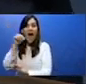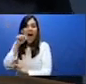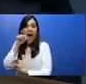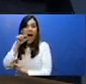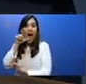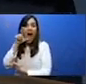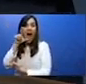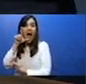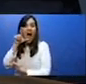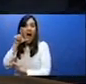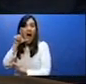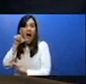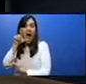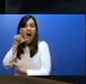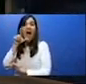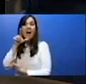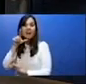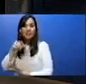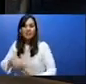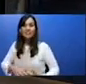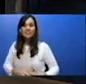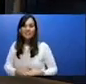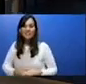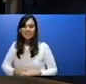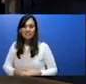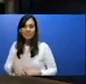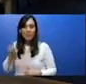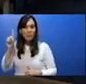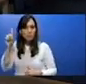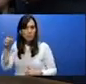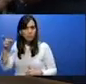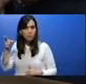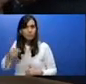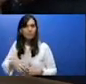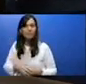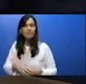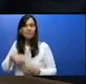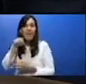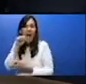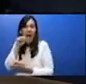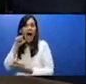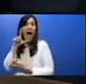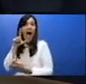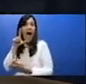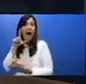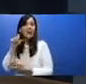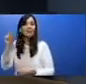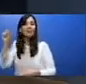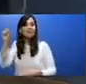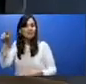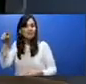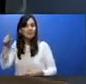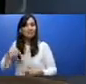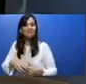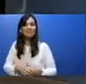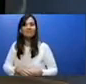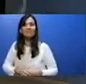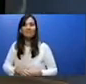Árvore, ó, a boquinha até abriu mais, né? Eu não falo árvore, eu falo árvore. Então, é o